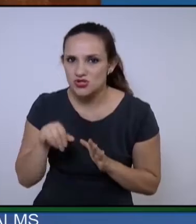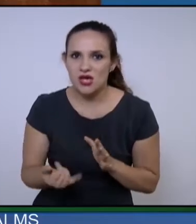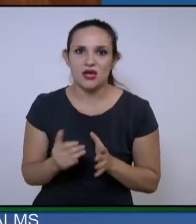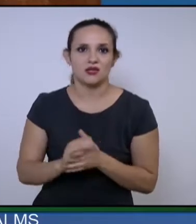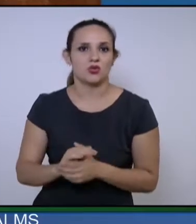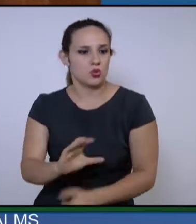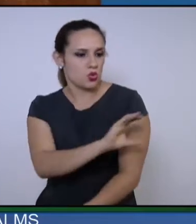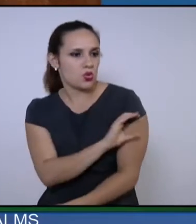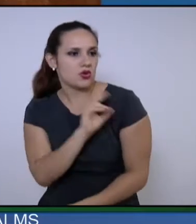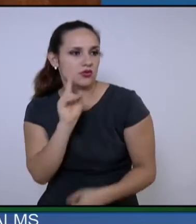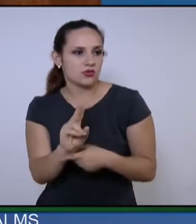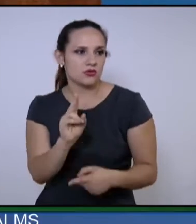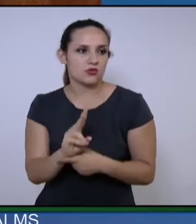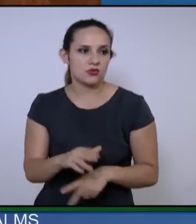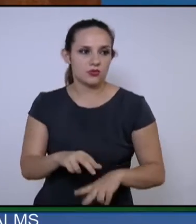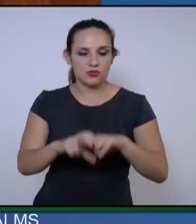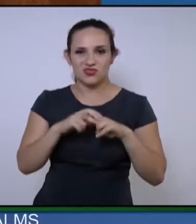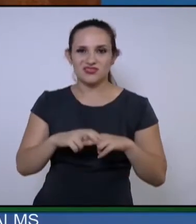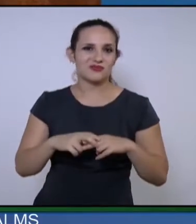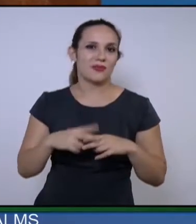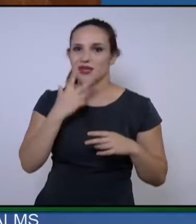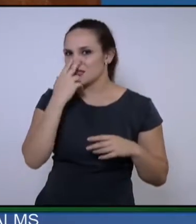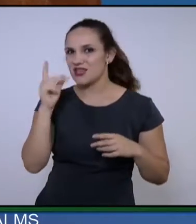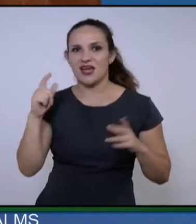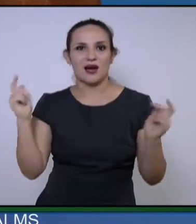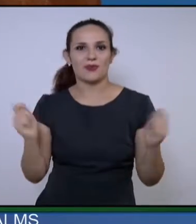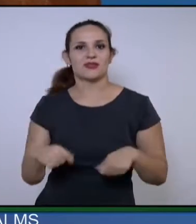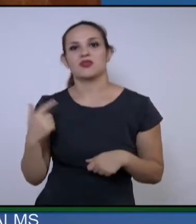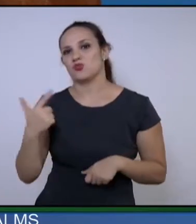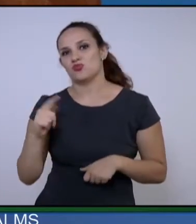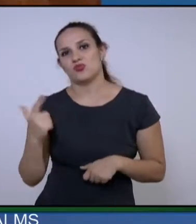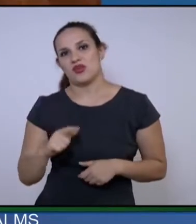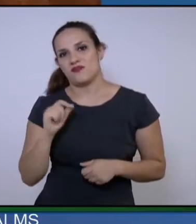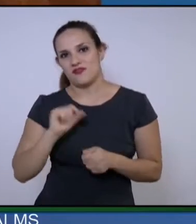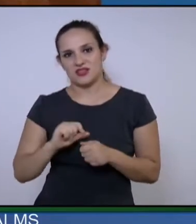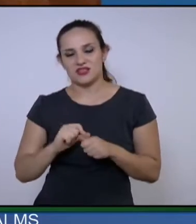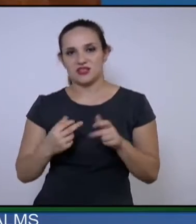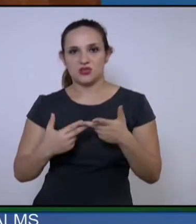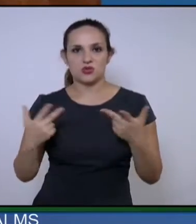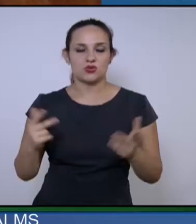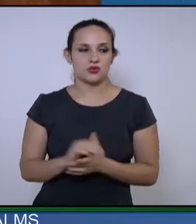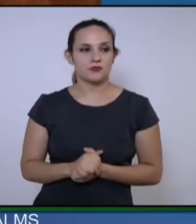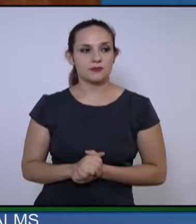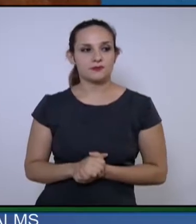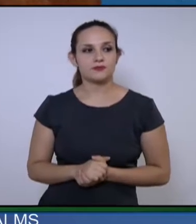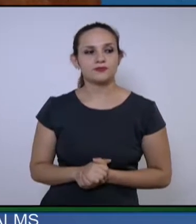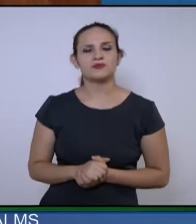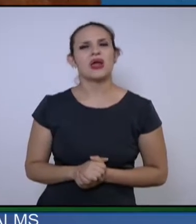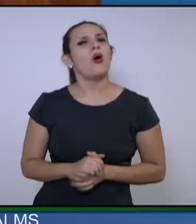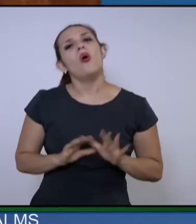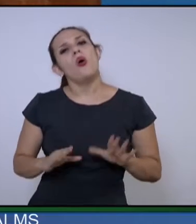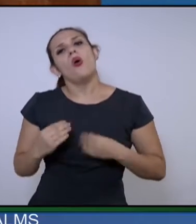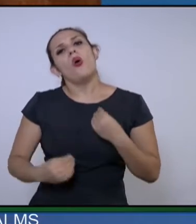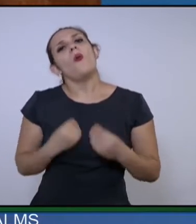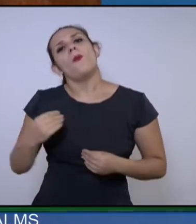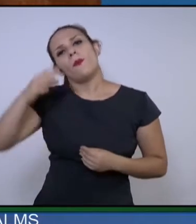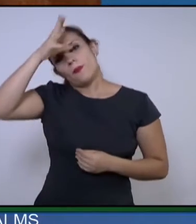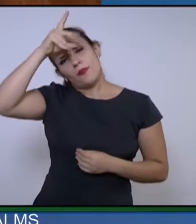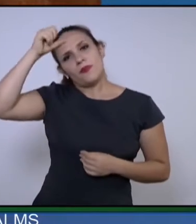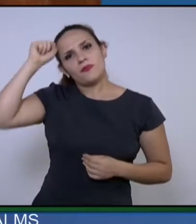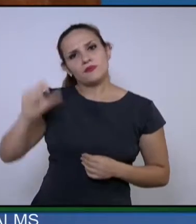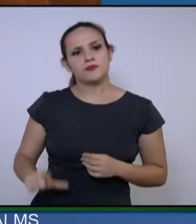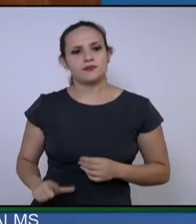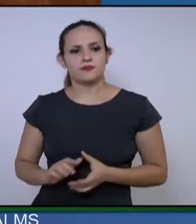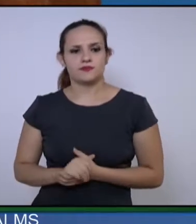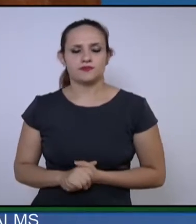coordenação e sobra incompetência. O que restou ao Mato Grosso do Sul?